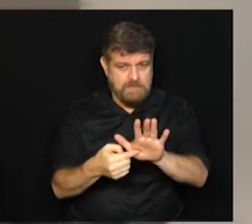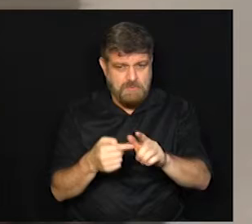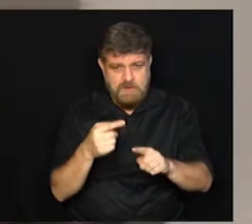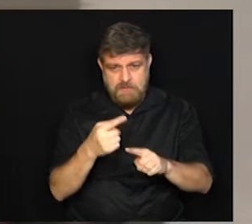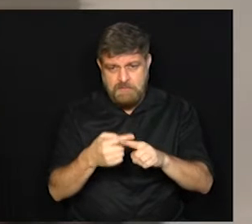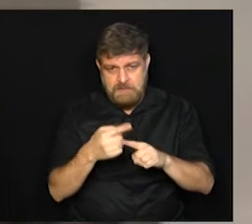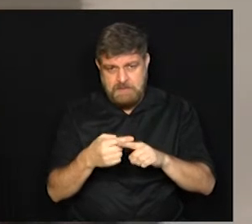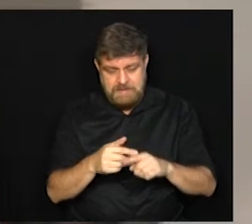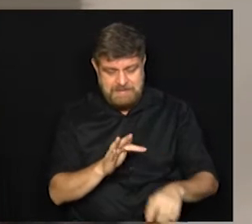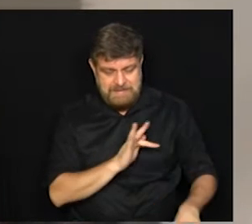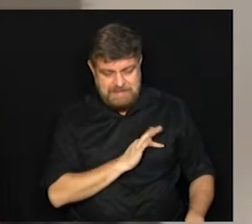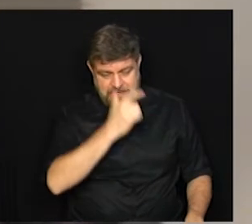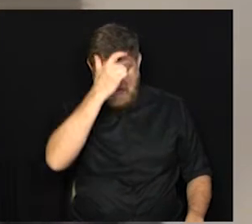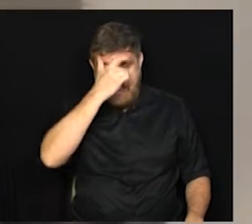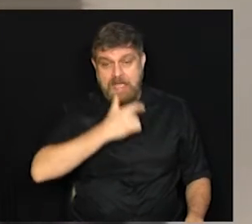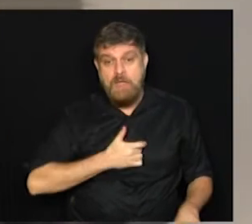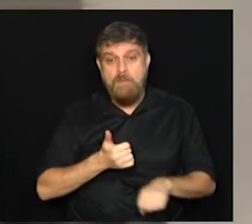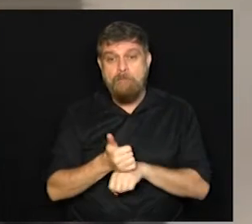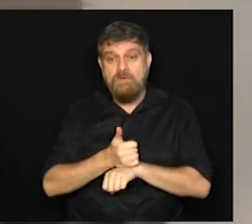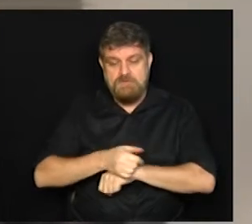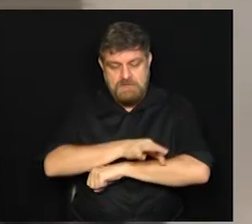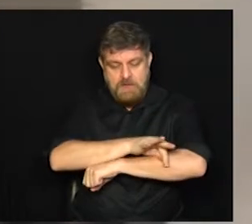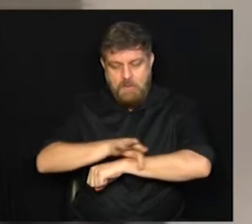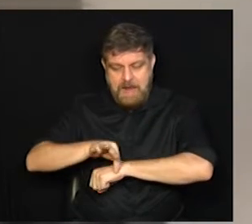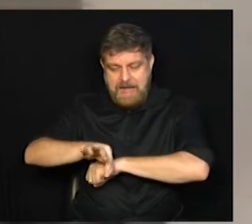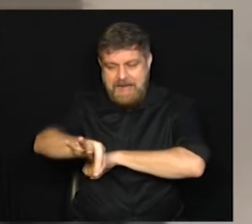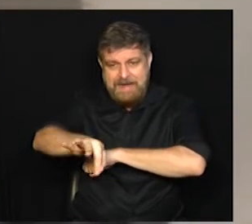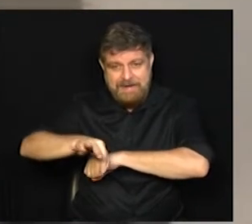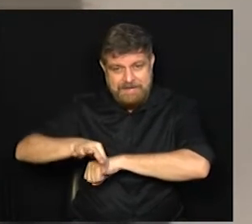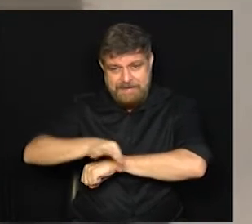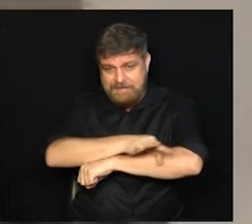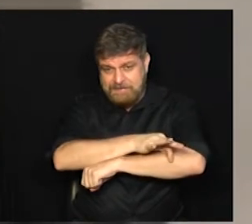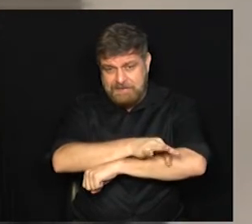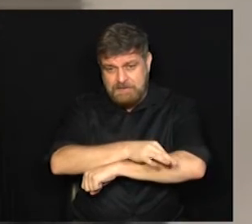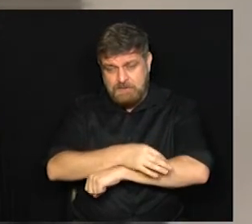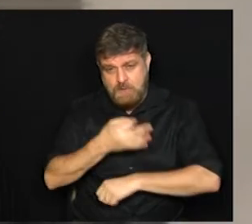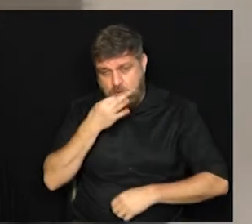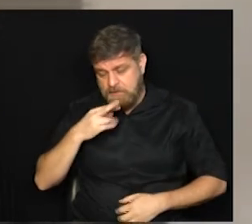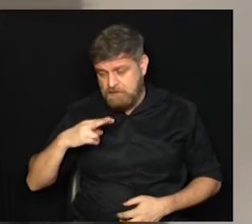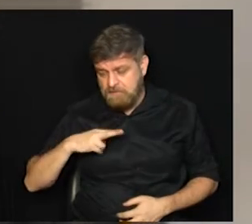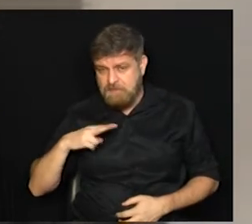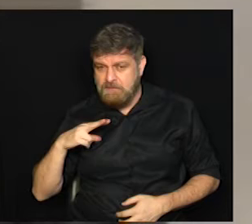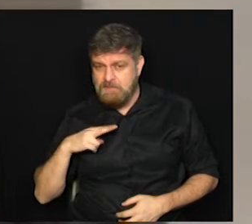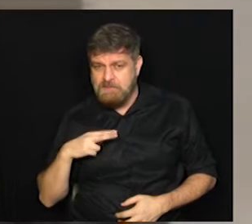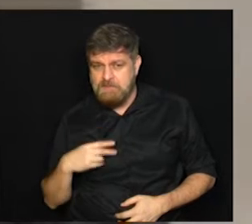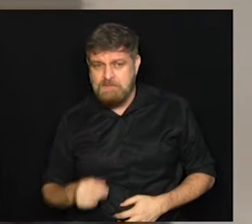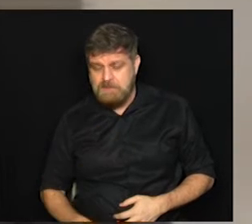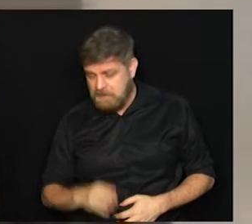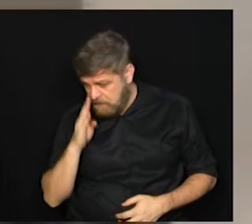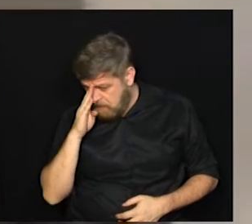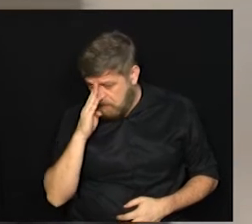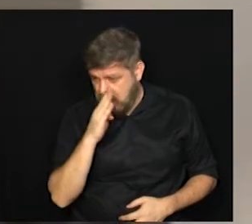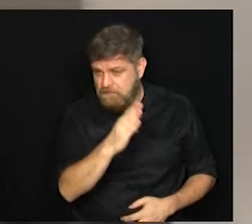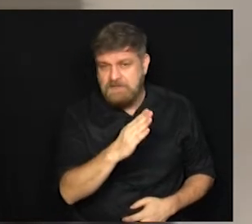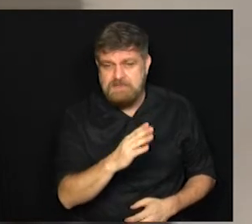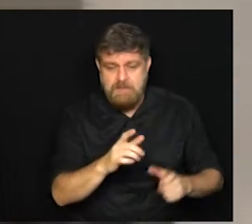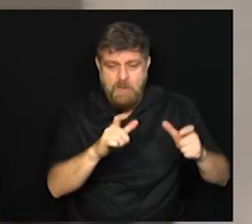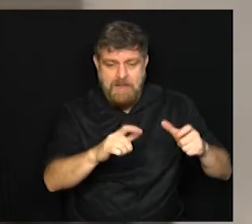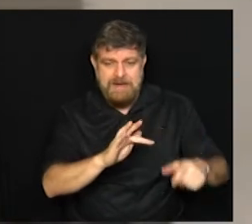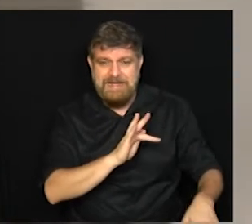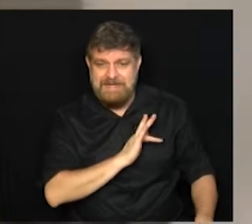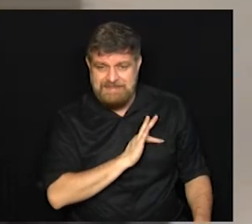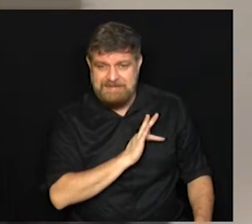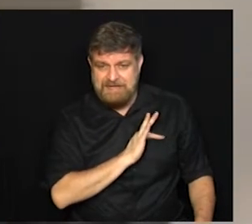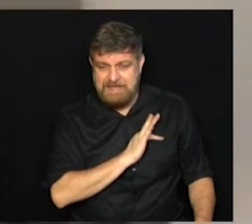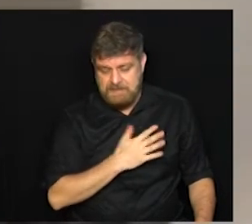Tecnicamente, eu como arquiteto penso da seguinte maneira, né, qual seria a prioridade, tecnicamente